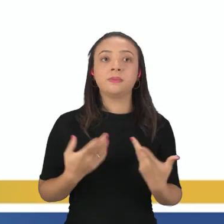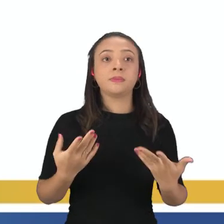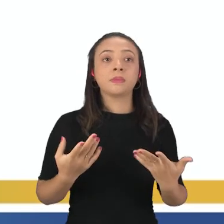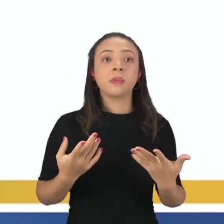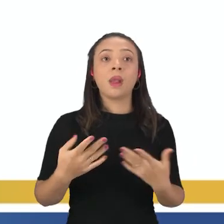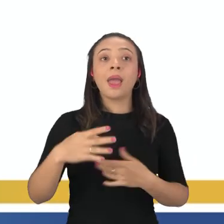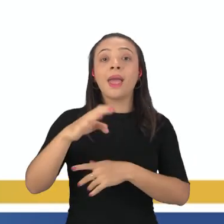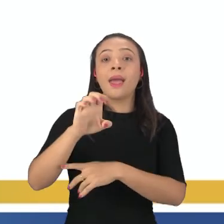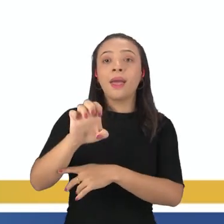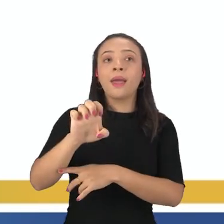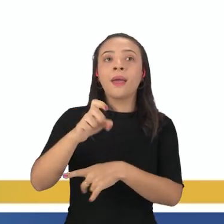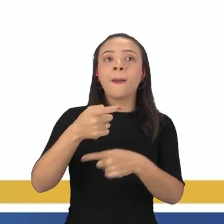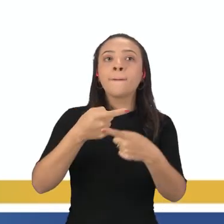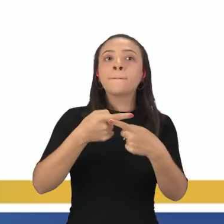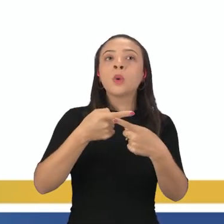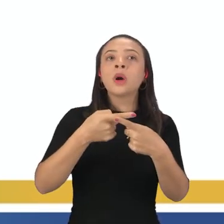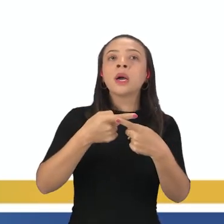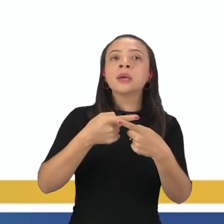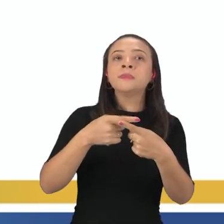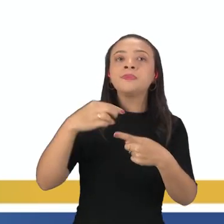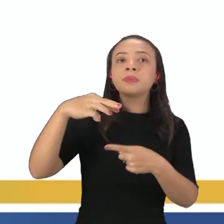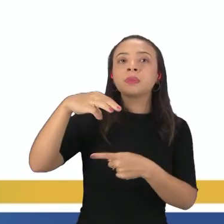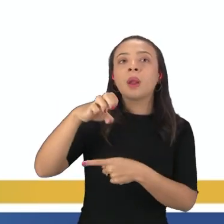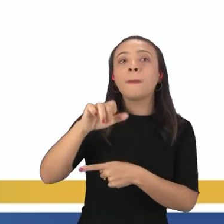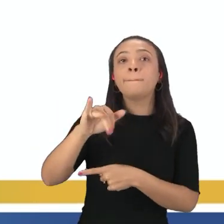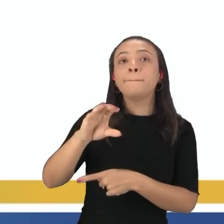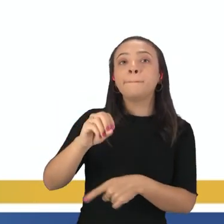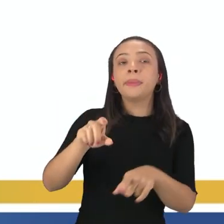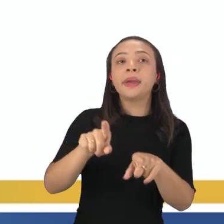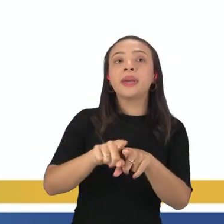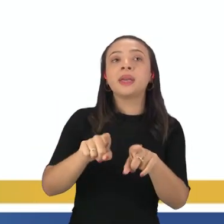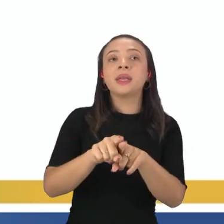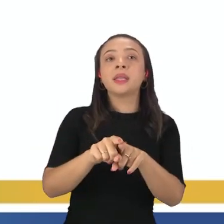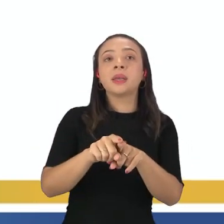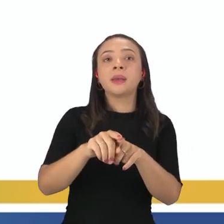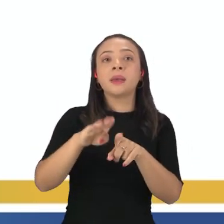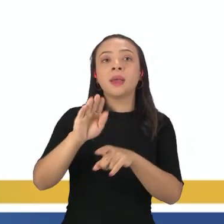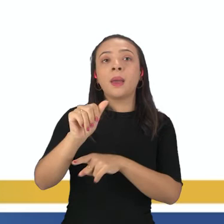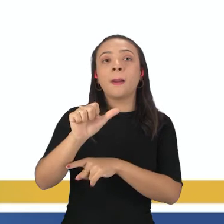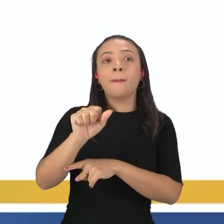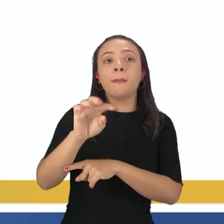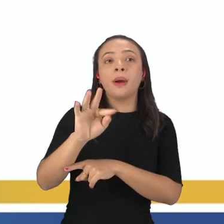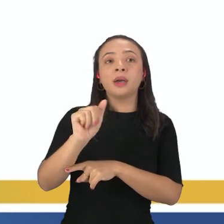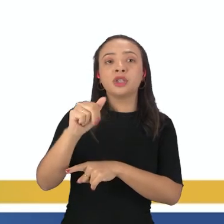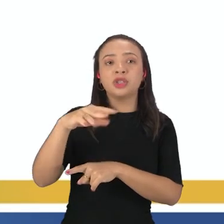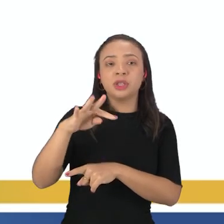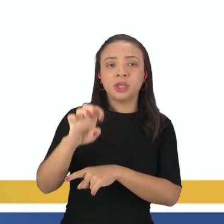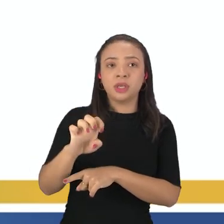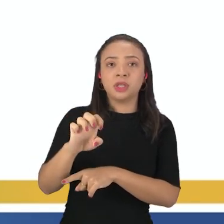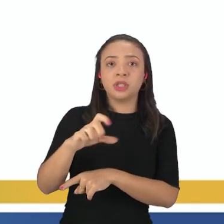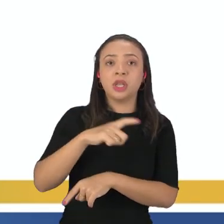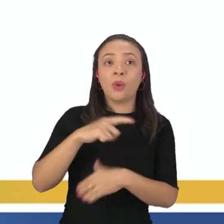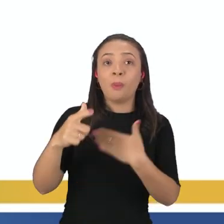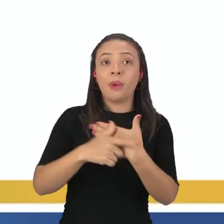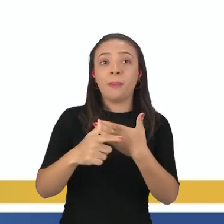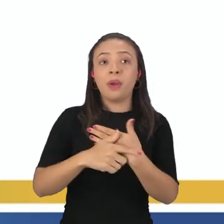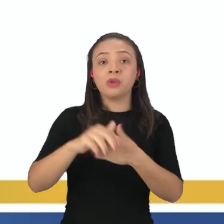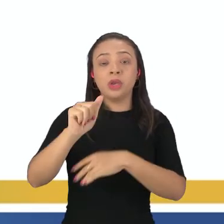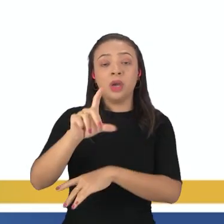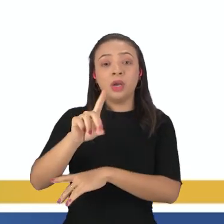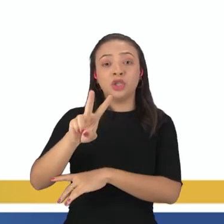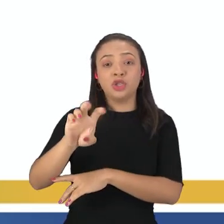quando o meio e bastante, cara e barato só exercem função de advérbio na oração, elas